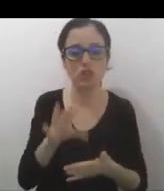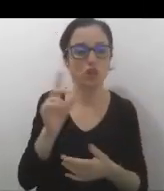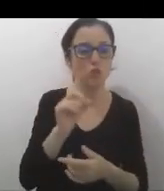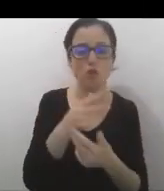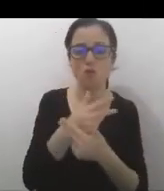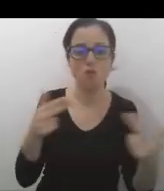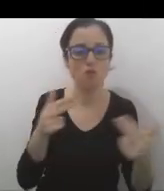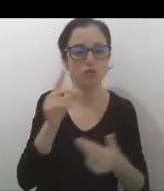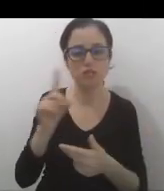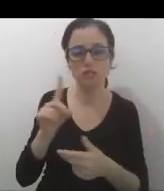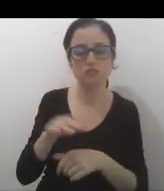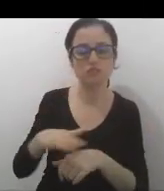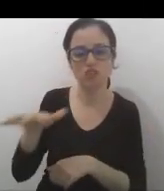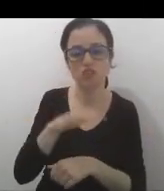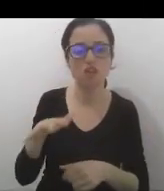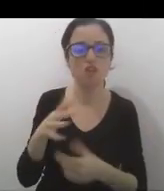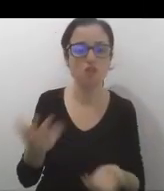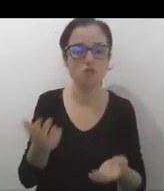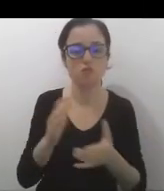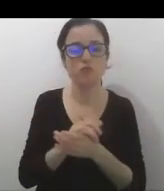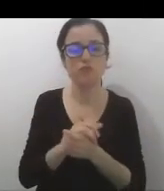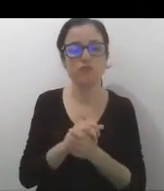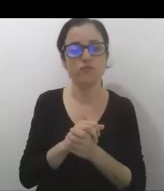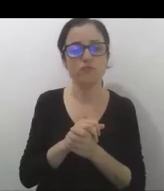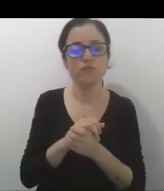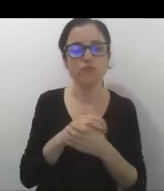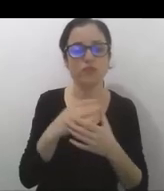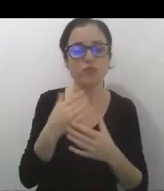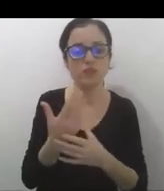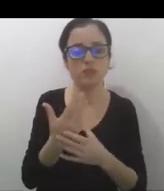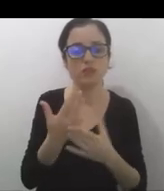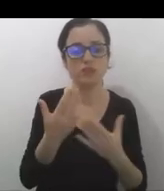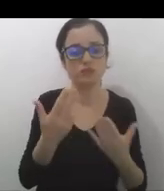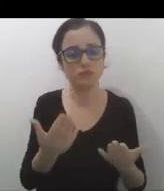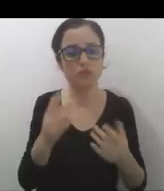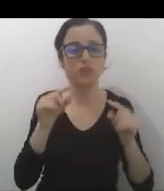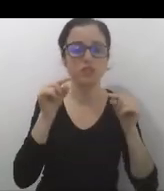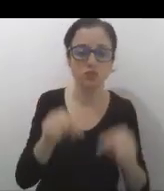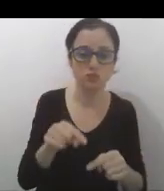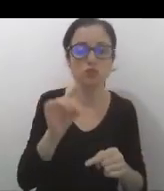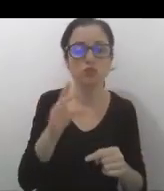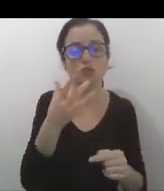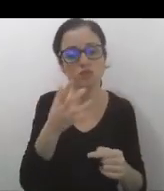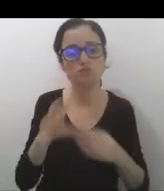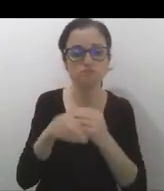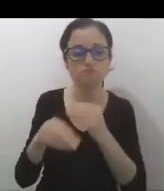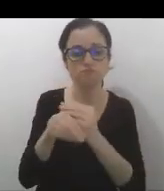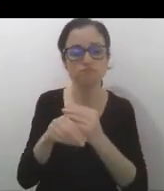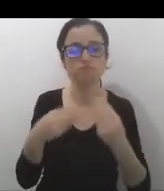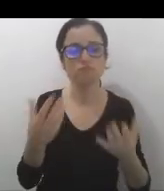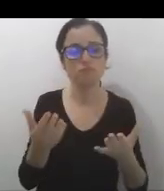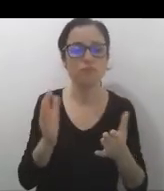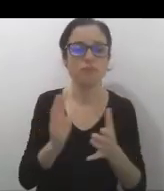já respondeu, eu só queria acrescentar mais. Ah, e outra coisa que eu queria acrescentar é que, infelizmente, esse processo acho que